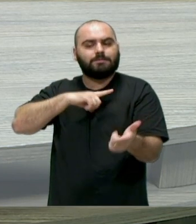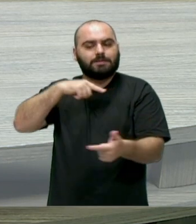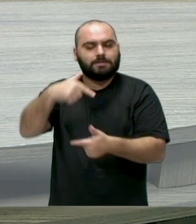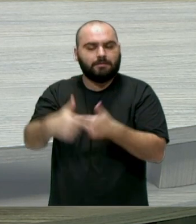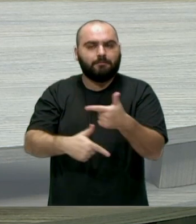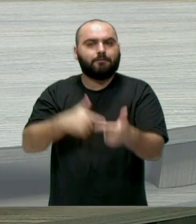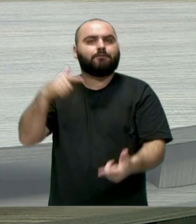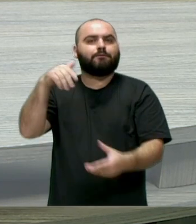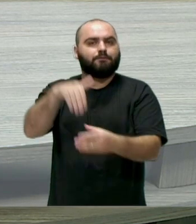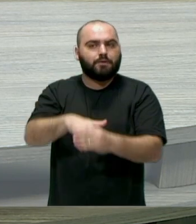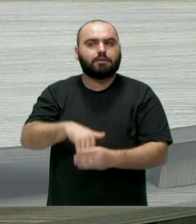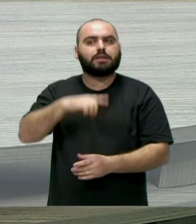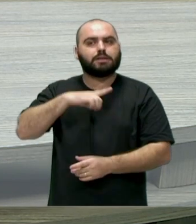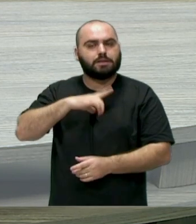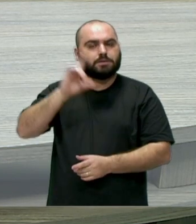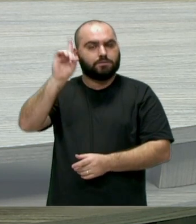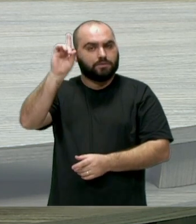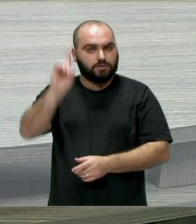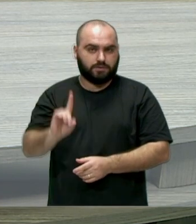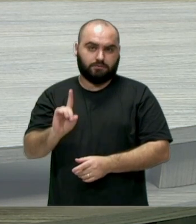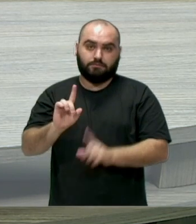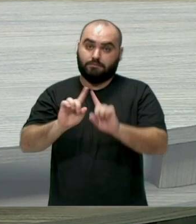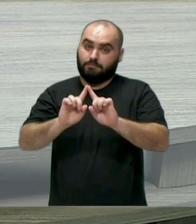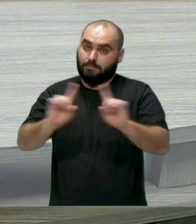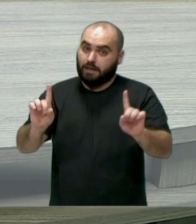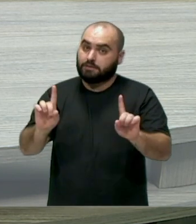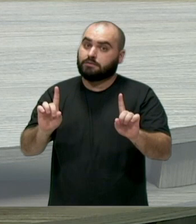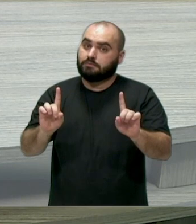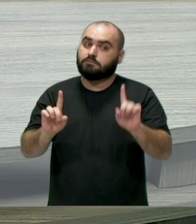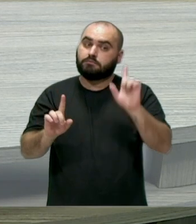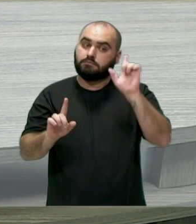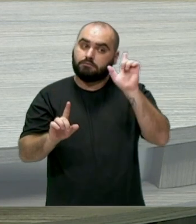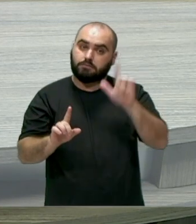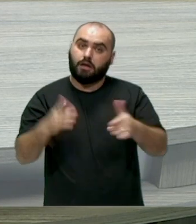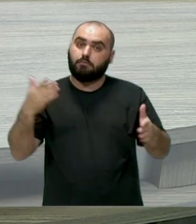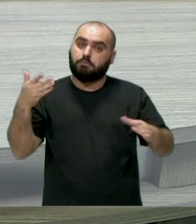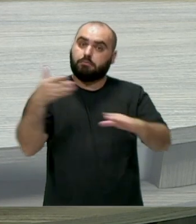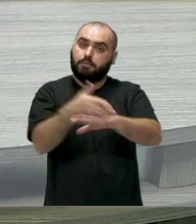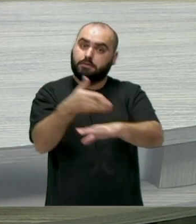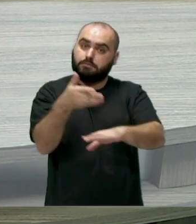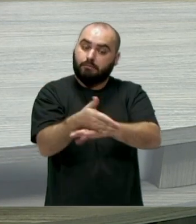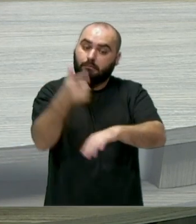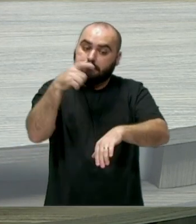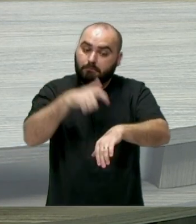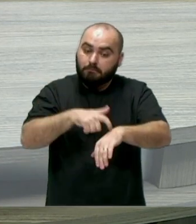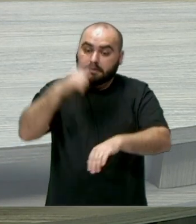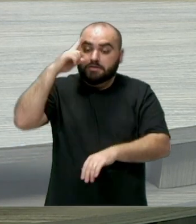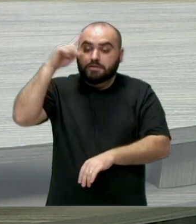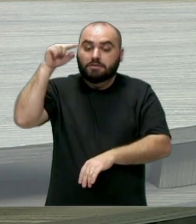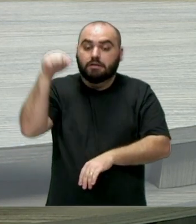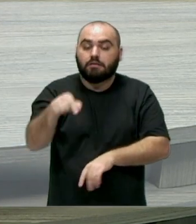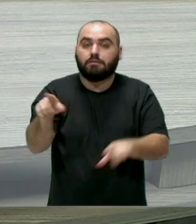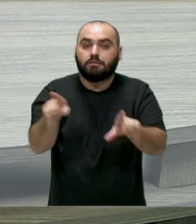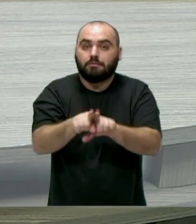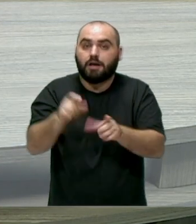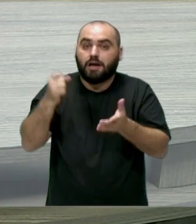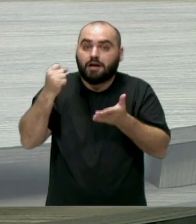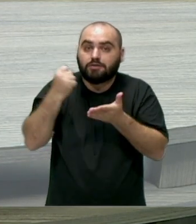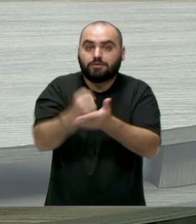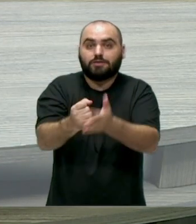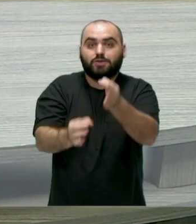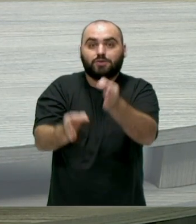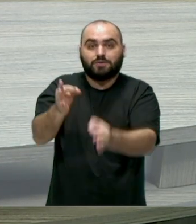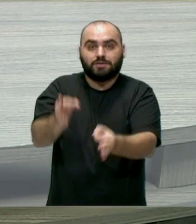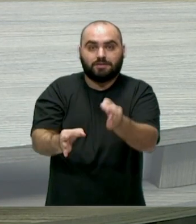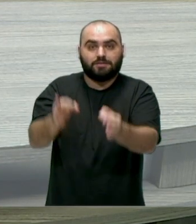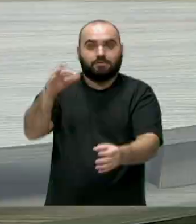o seu direito, mas também é um dever e um direito participar dali no dia, ajudando a Justiça Eleitoral a